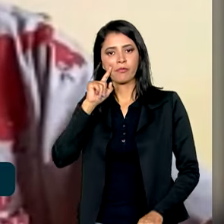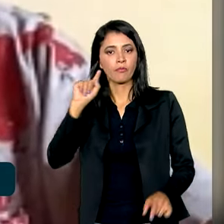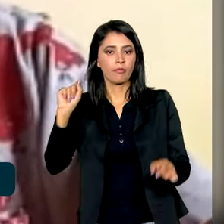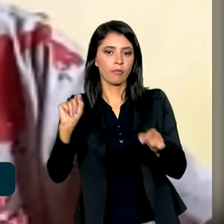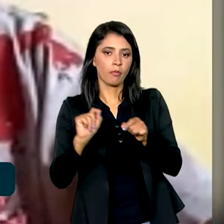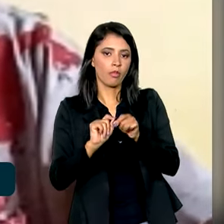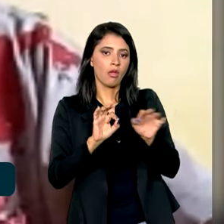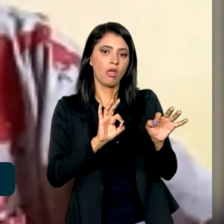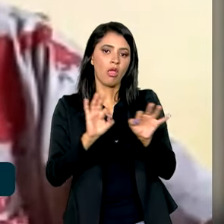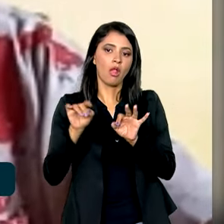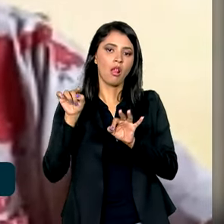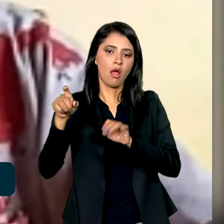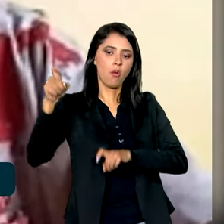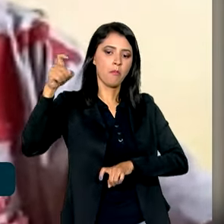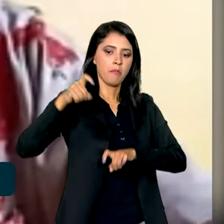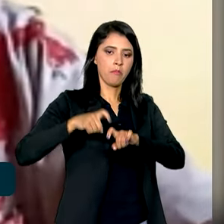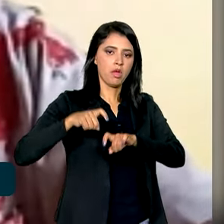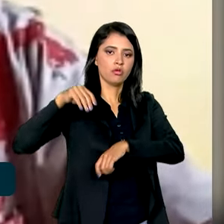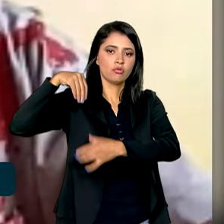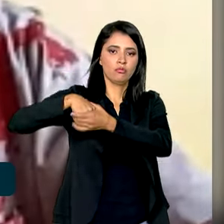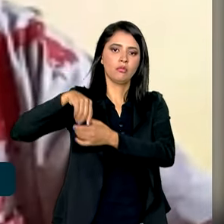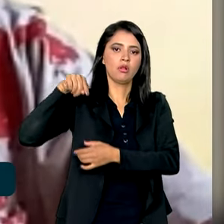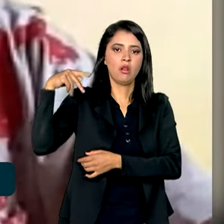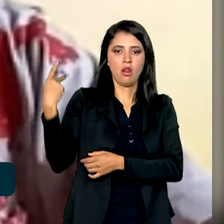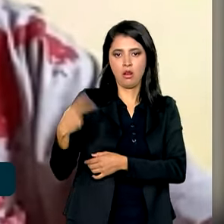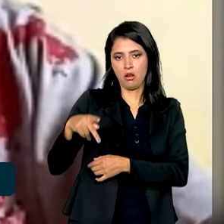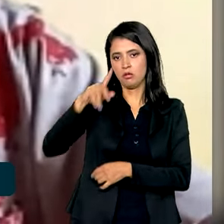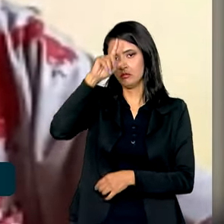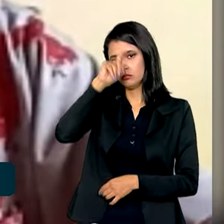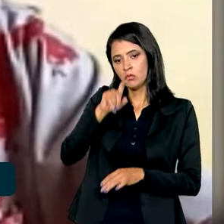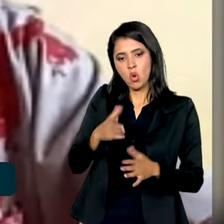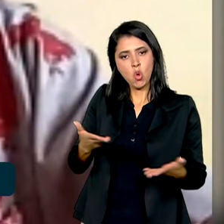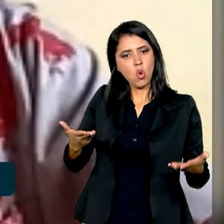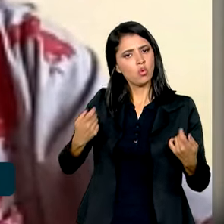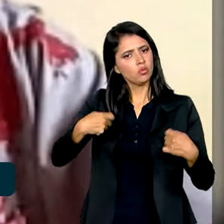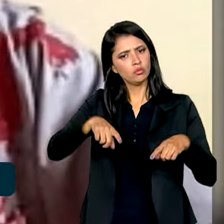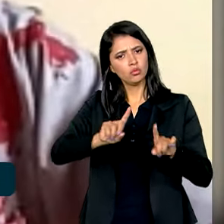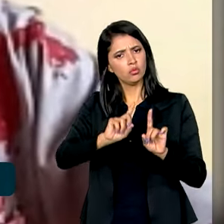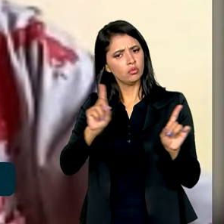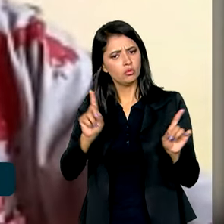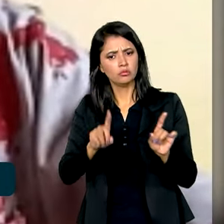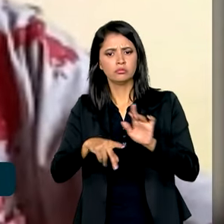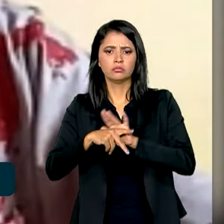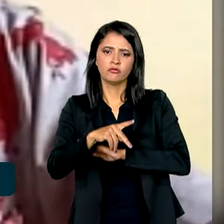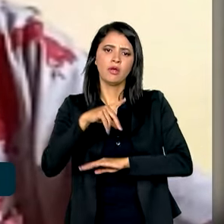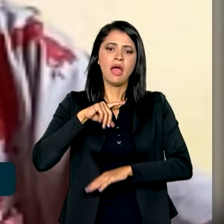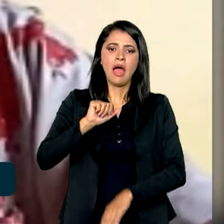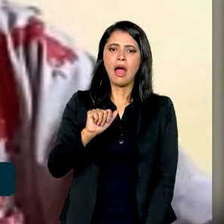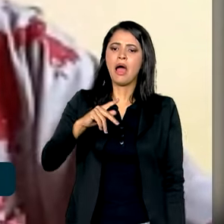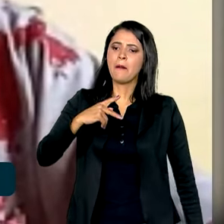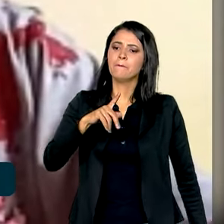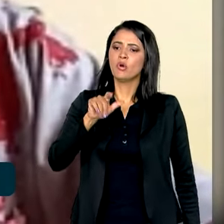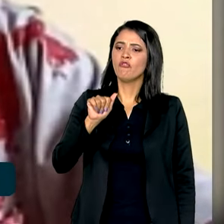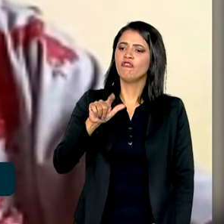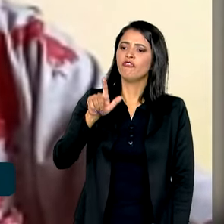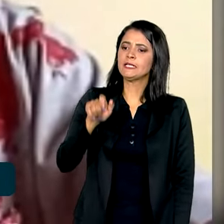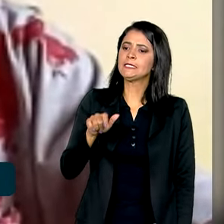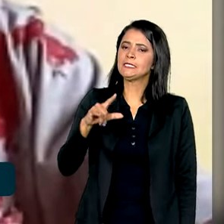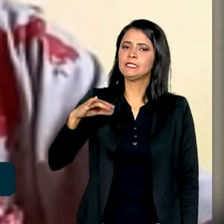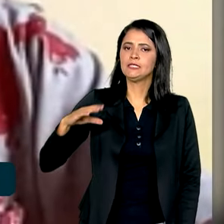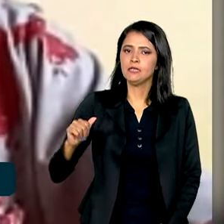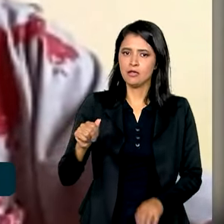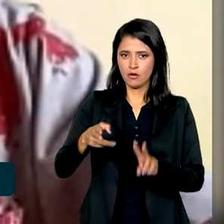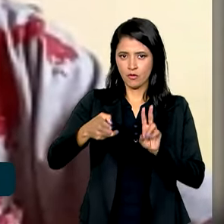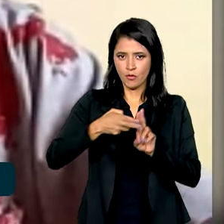o acompanhamento médico no hospital. Hoje não, hoje se faz a profilaxia. Então o Ministério da